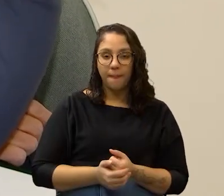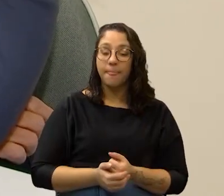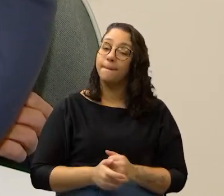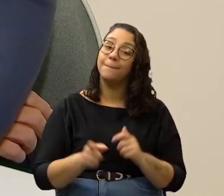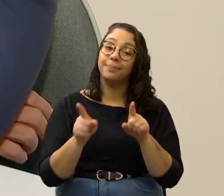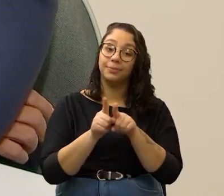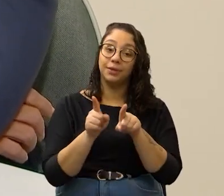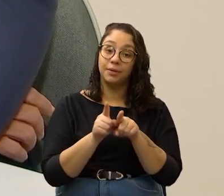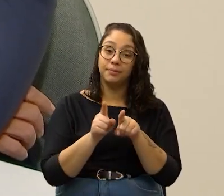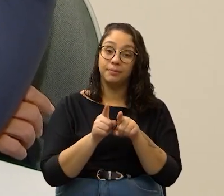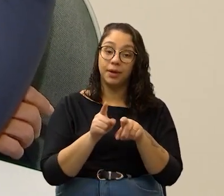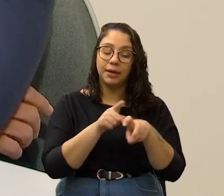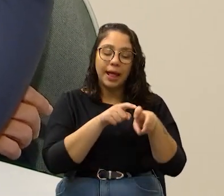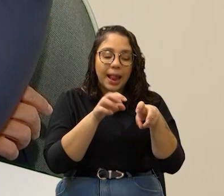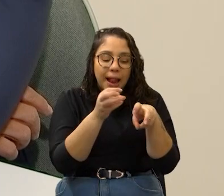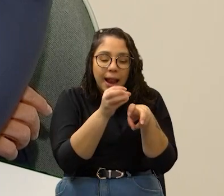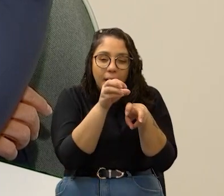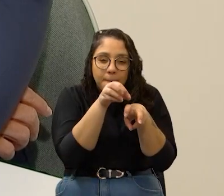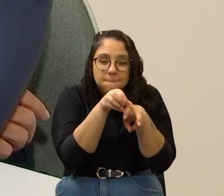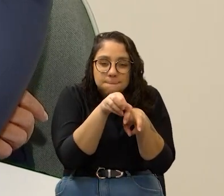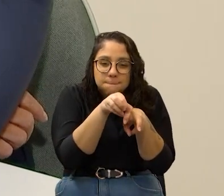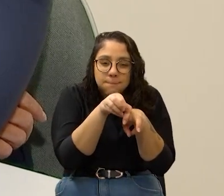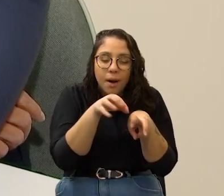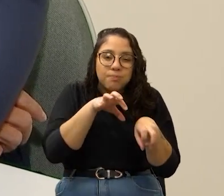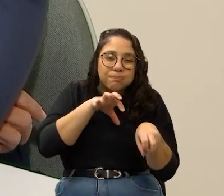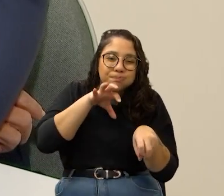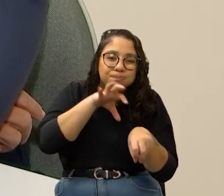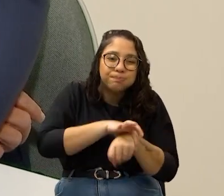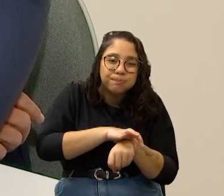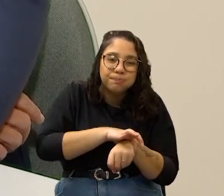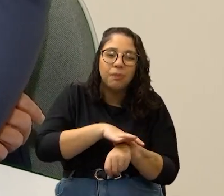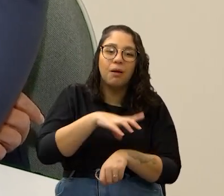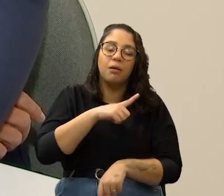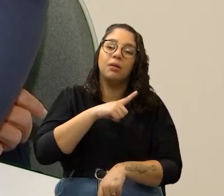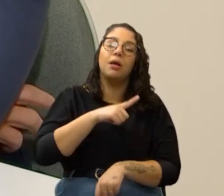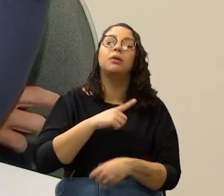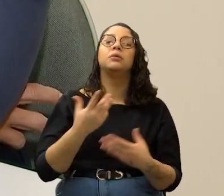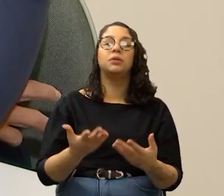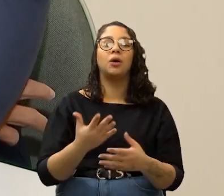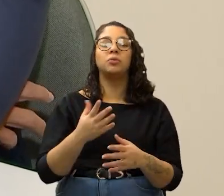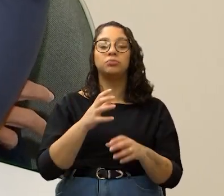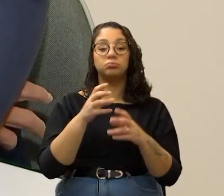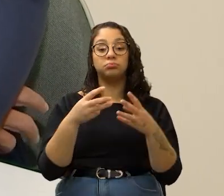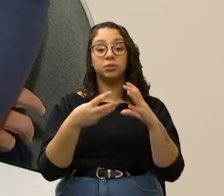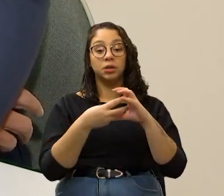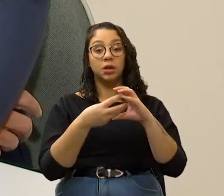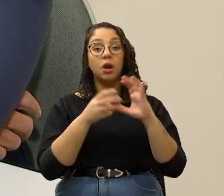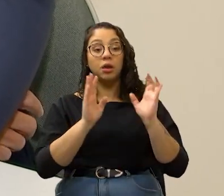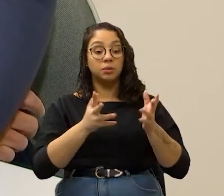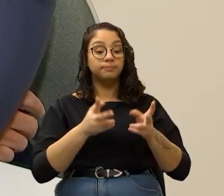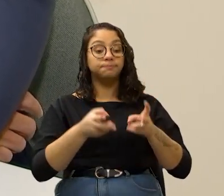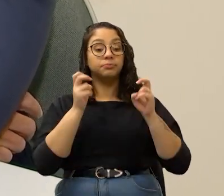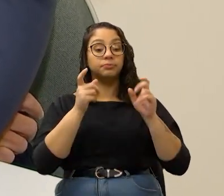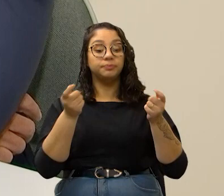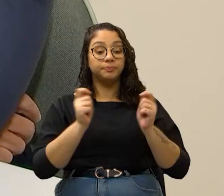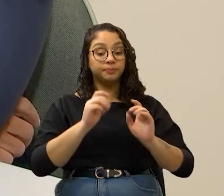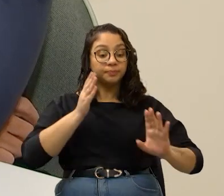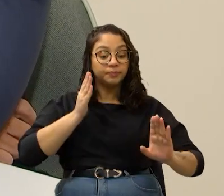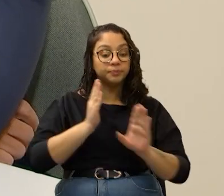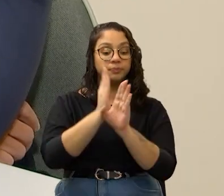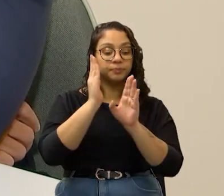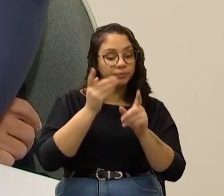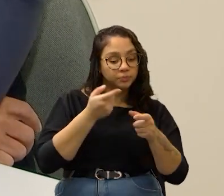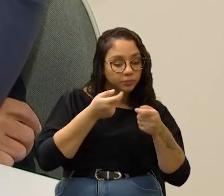disso, aquele microambiente que está muito inflamado pela doença, as células percebem aquela inflamação e elas